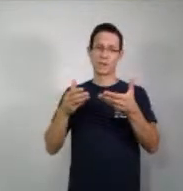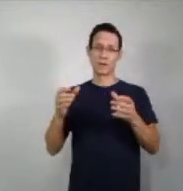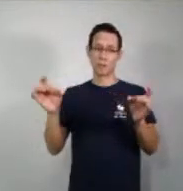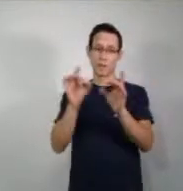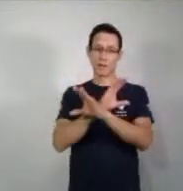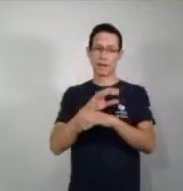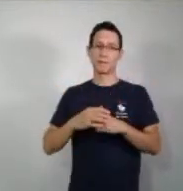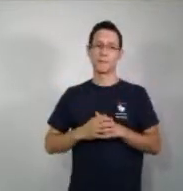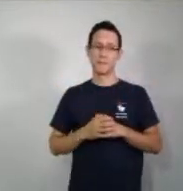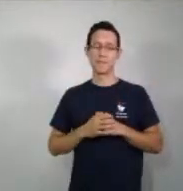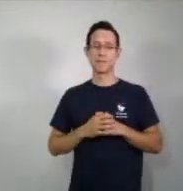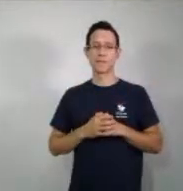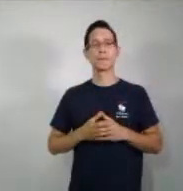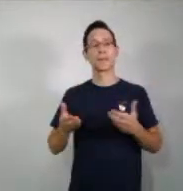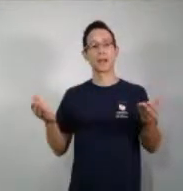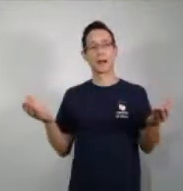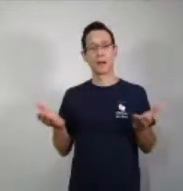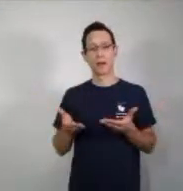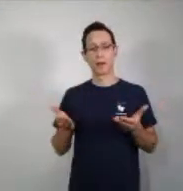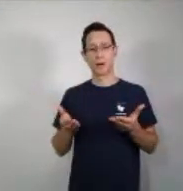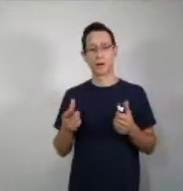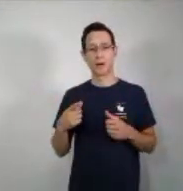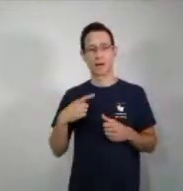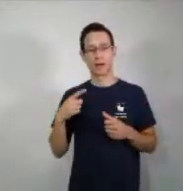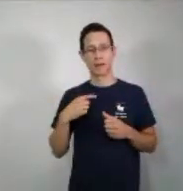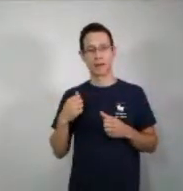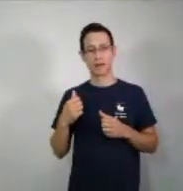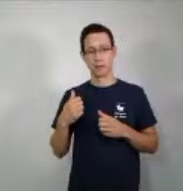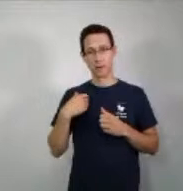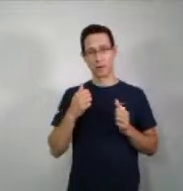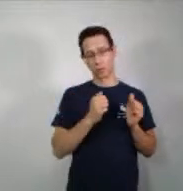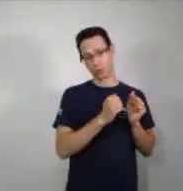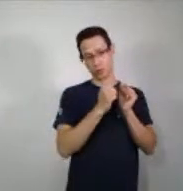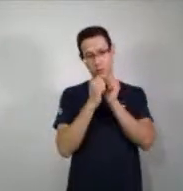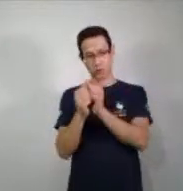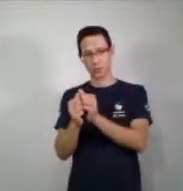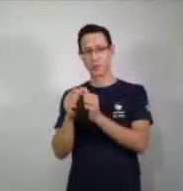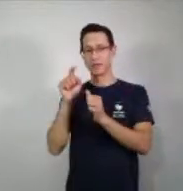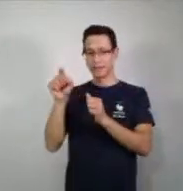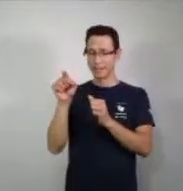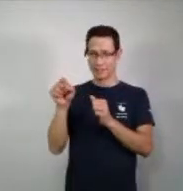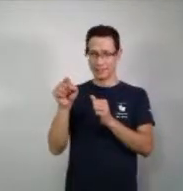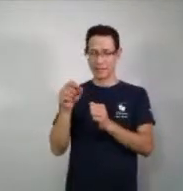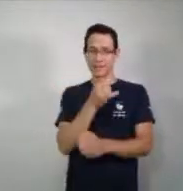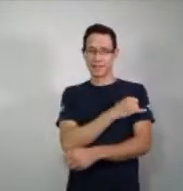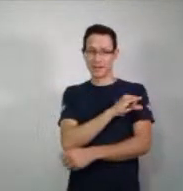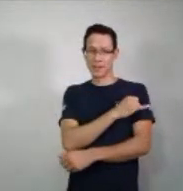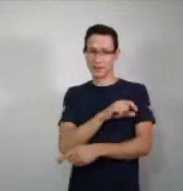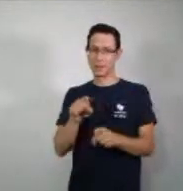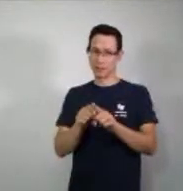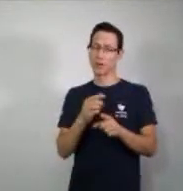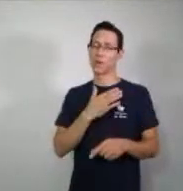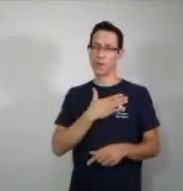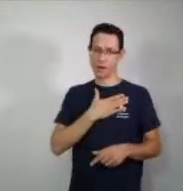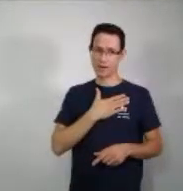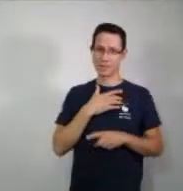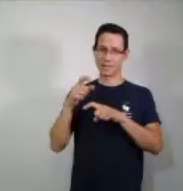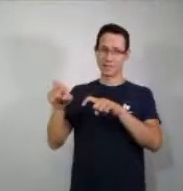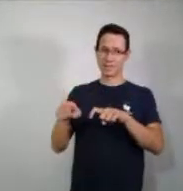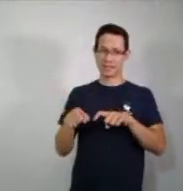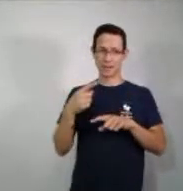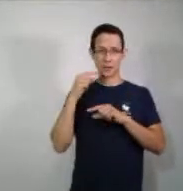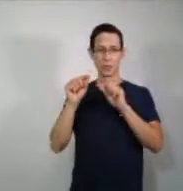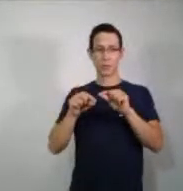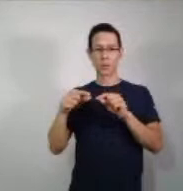E a Nora, que via muitas vezes comigo no sítio, porque a Nora mora no Rio de Janeiro também, ela sempre comentava que tinha